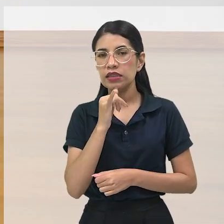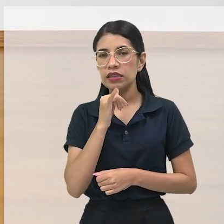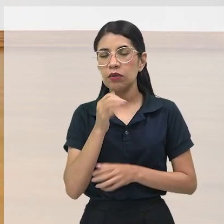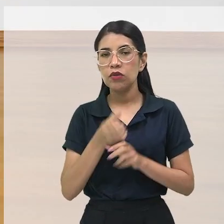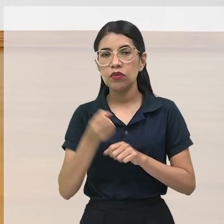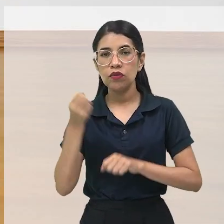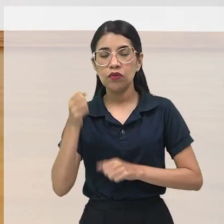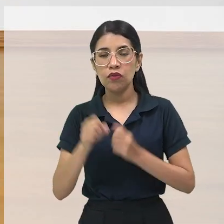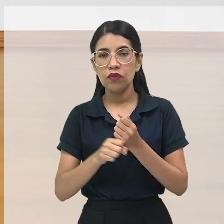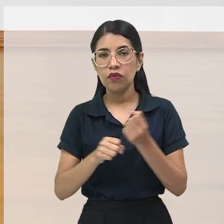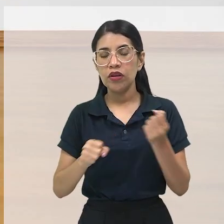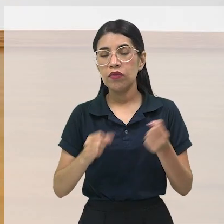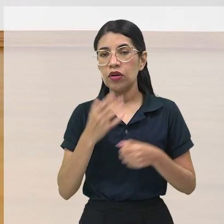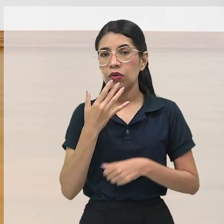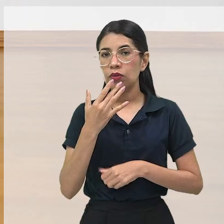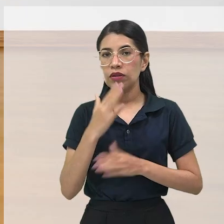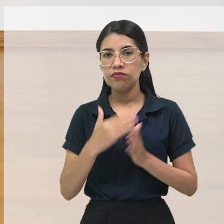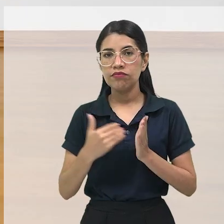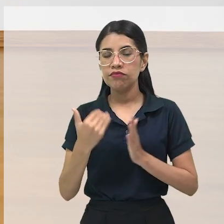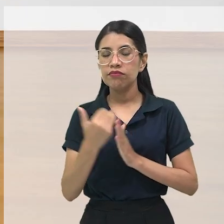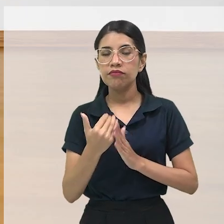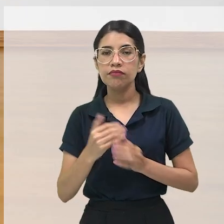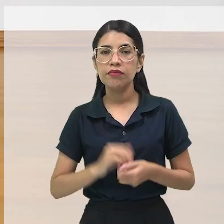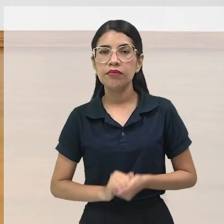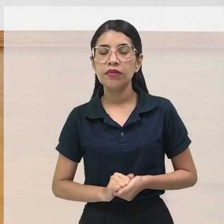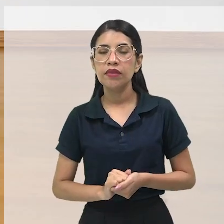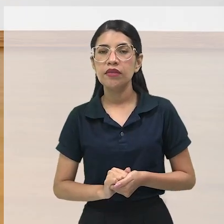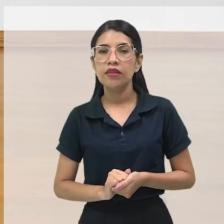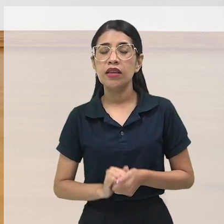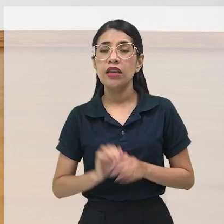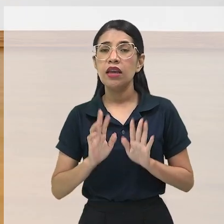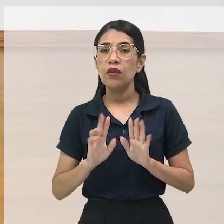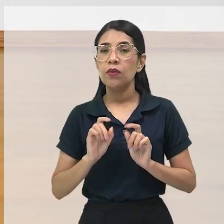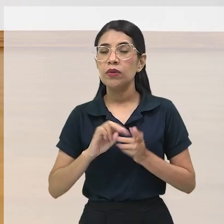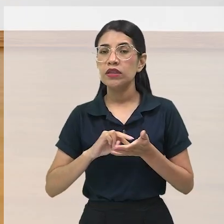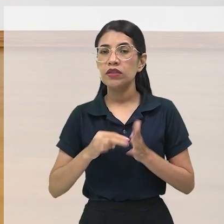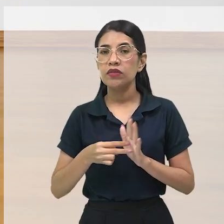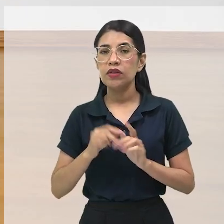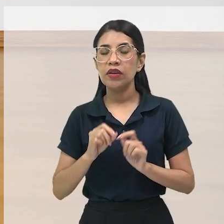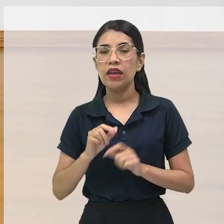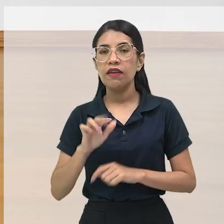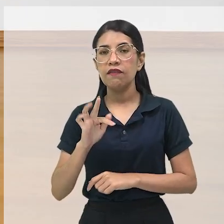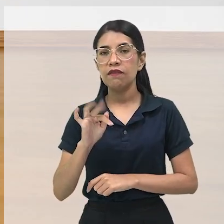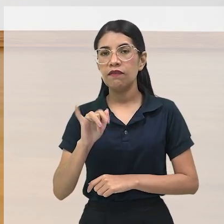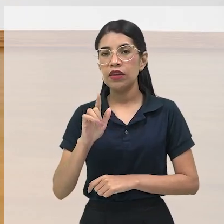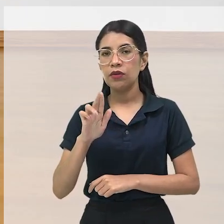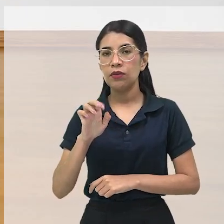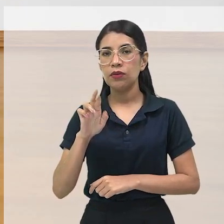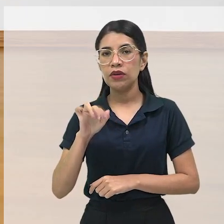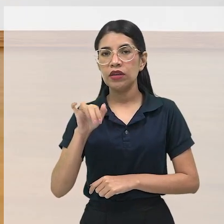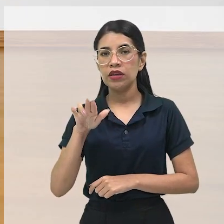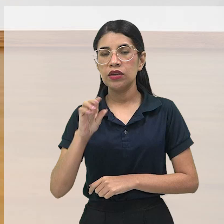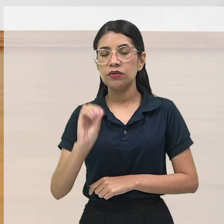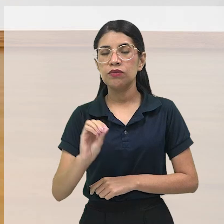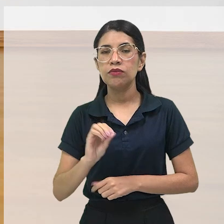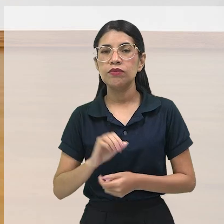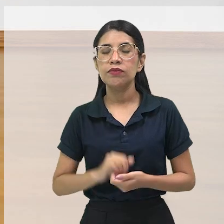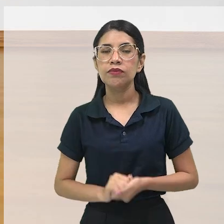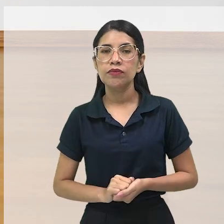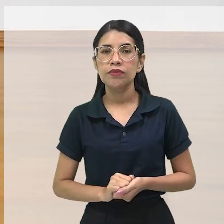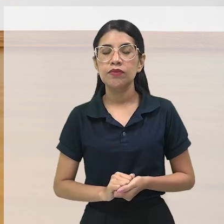Super colorida. E aí? Isso é o que a gente chama de figurino. Vamos ver um pouco sobre o